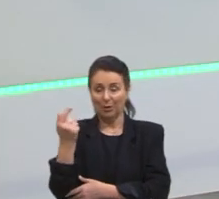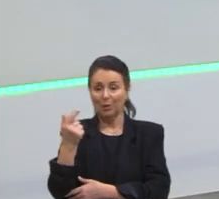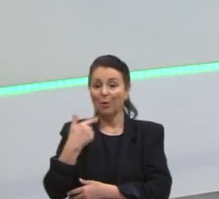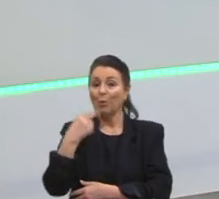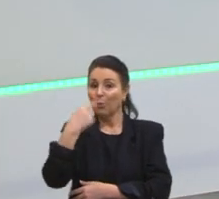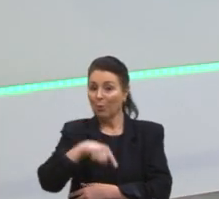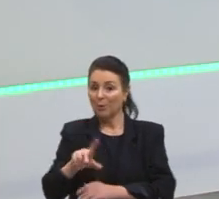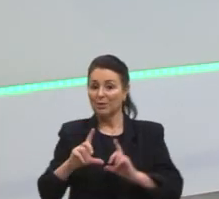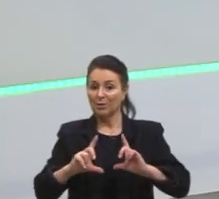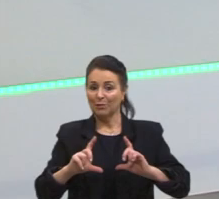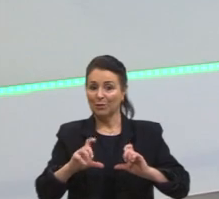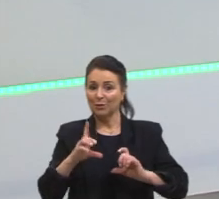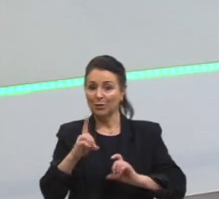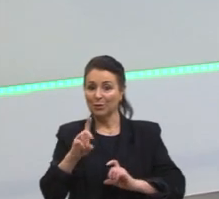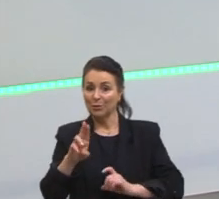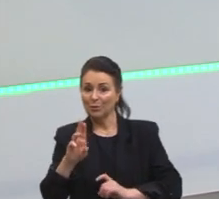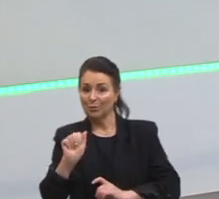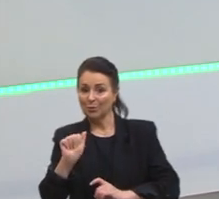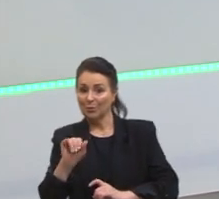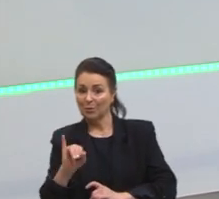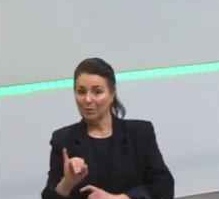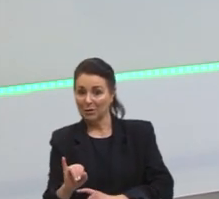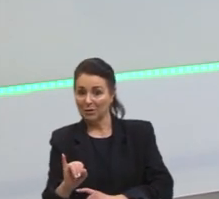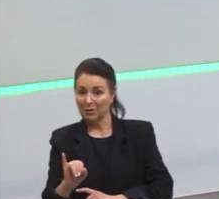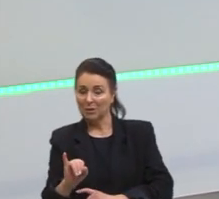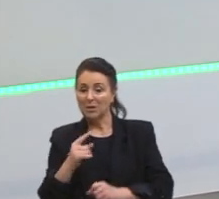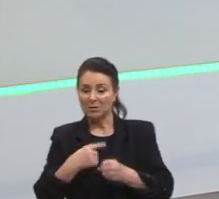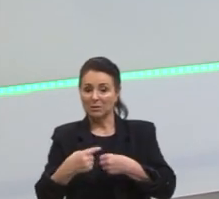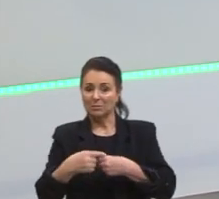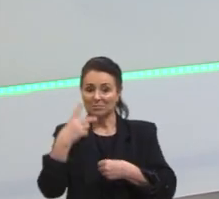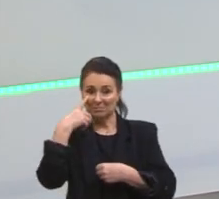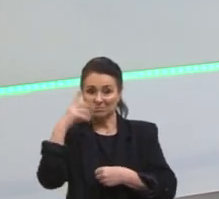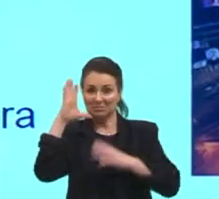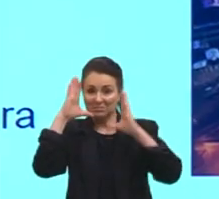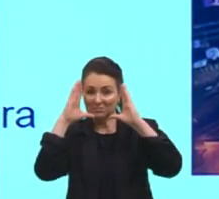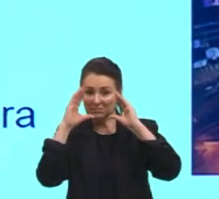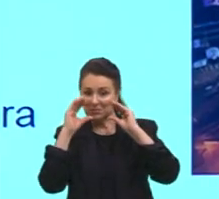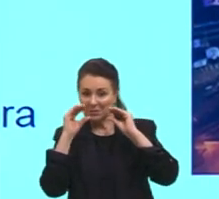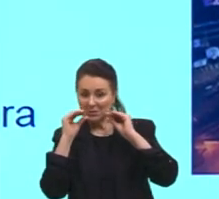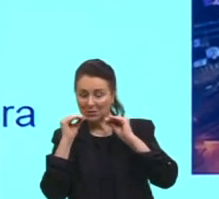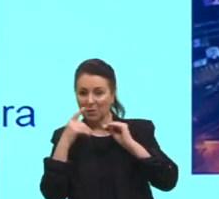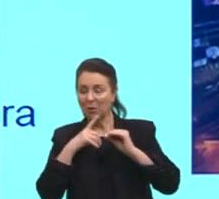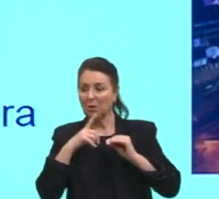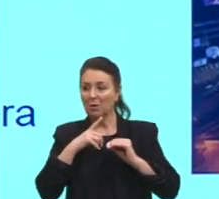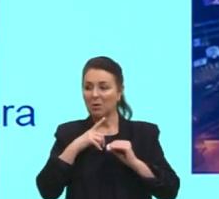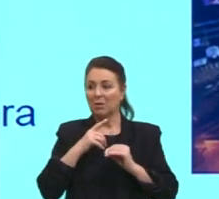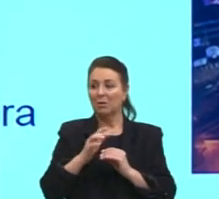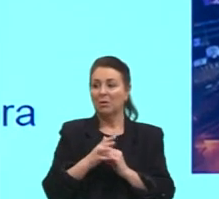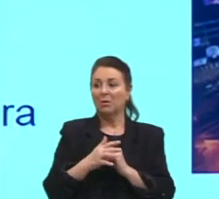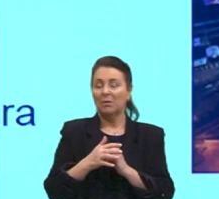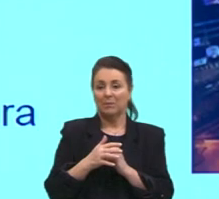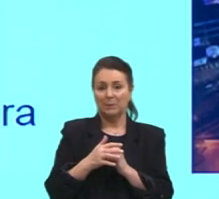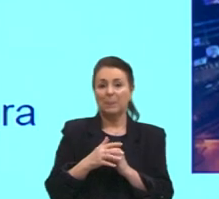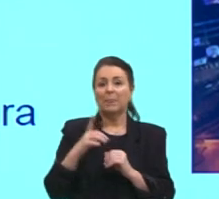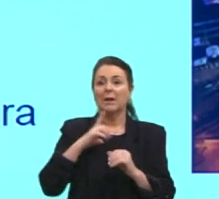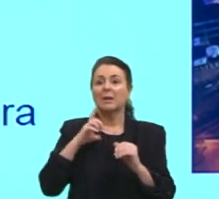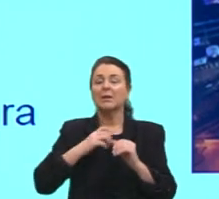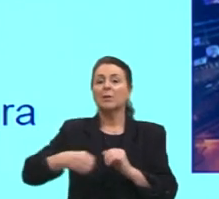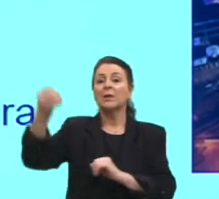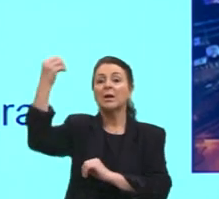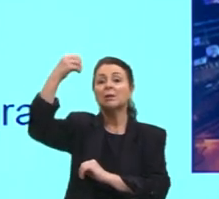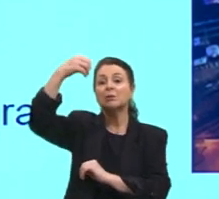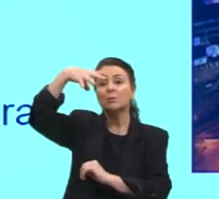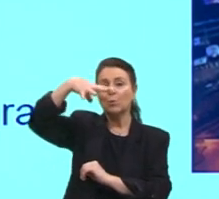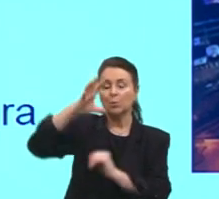foto noturna né olha que riqueza que pompa que tem ali né as luzes